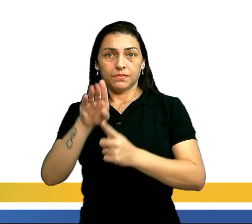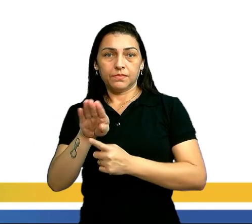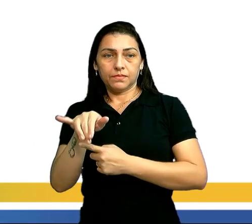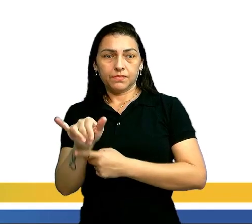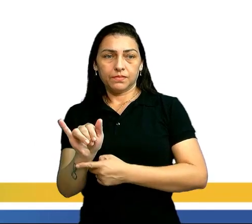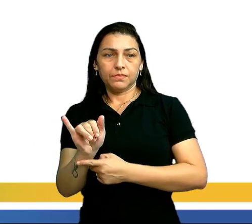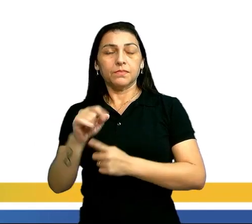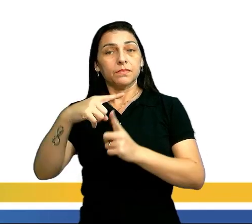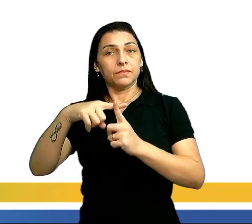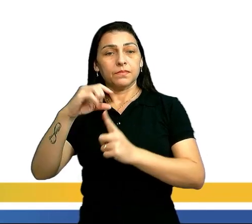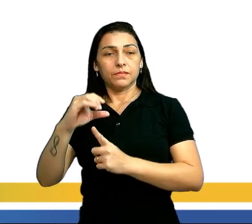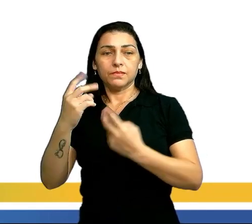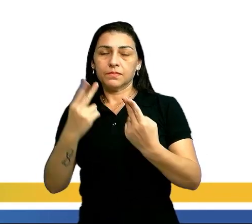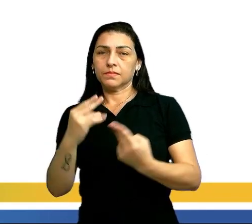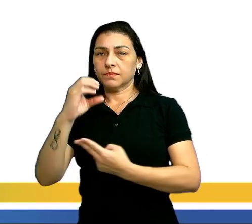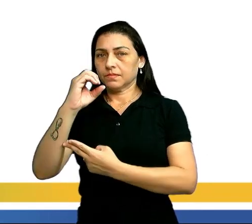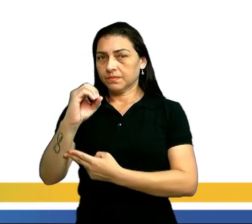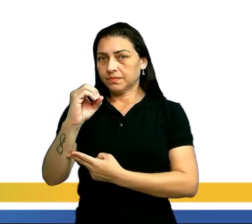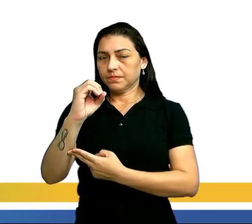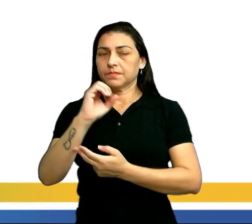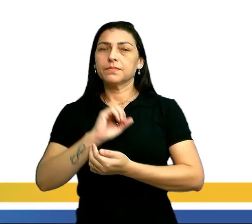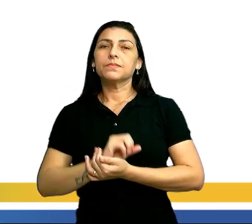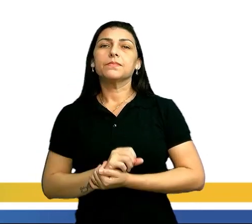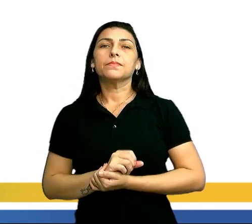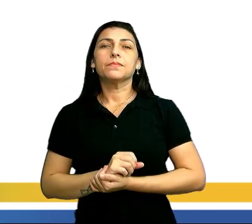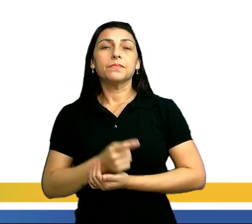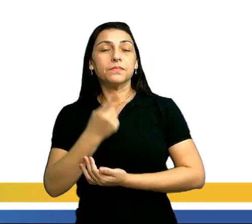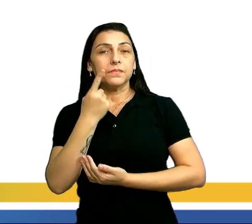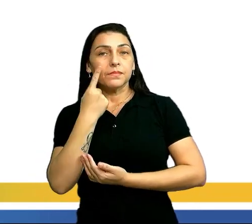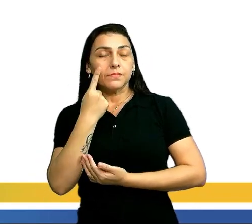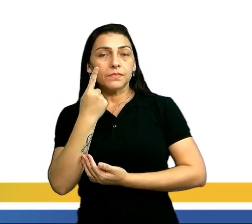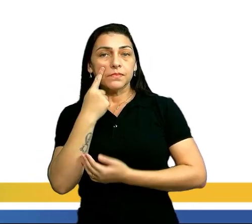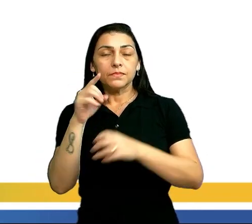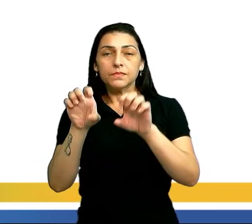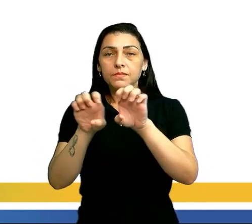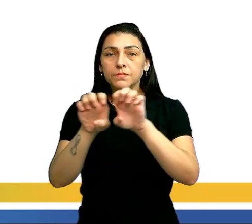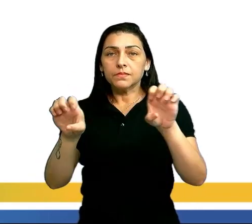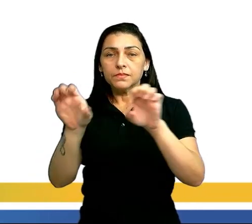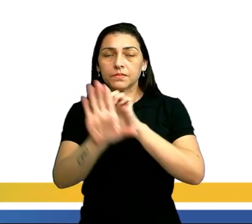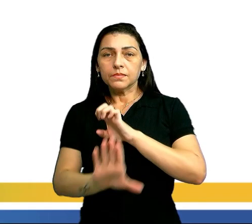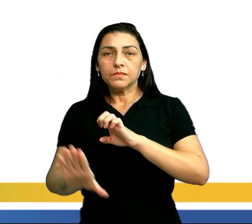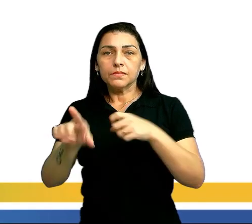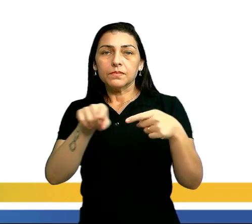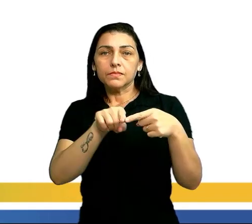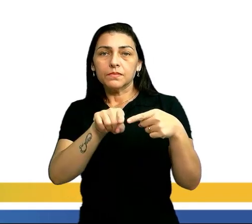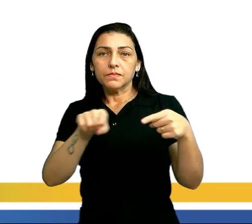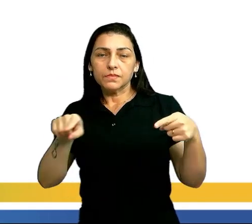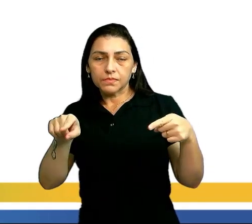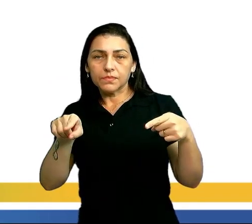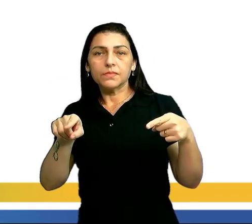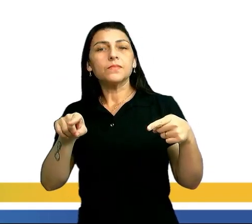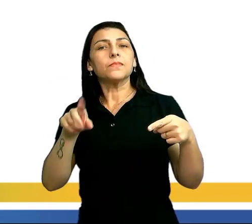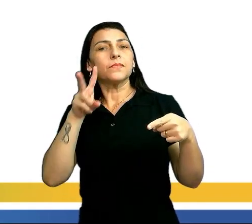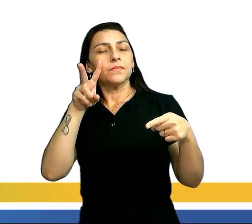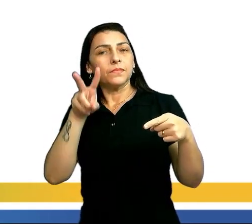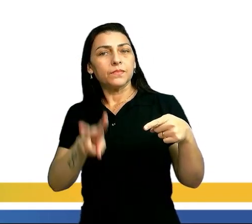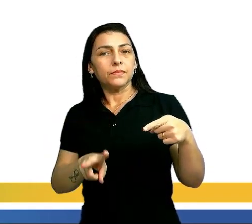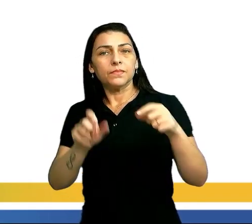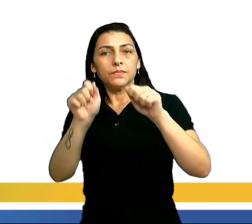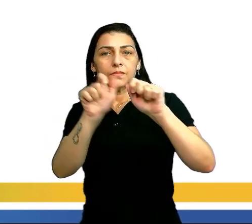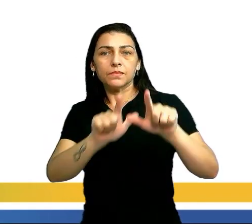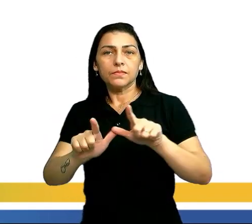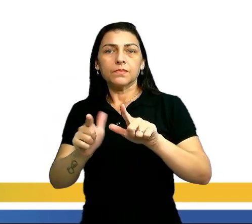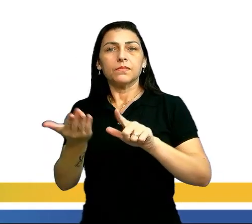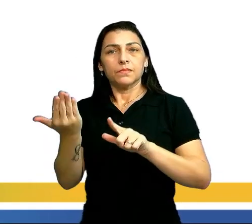by mais c igual a zero. Então, essa é a equação geral da reta, aquela reta que nós vimos no